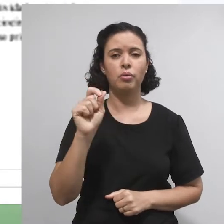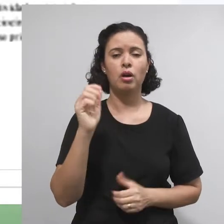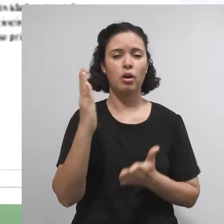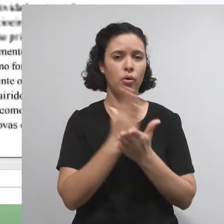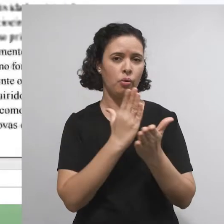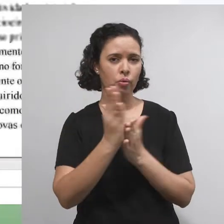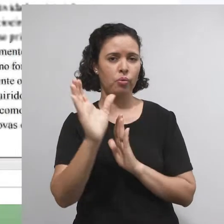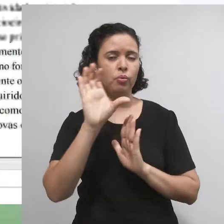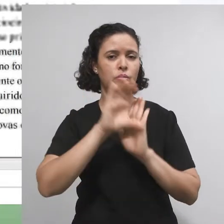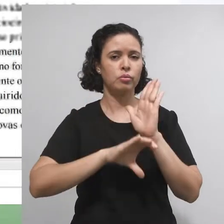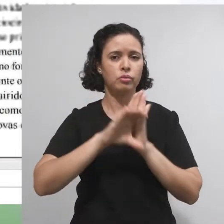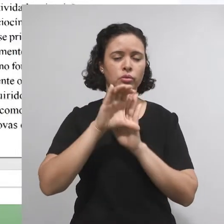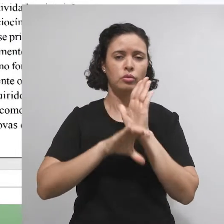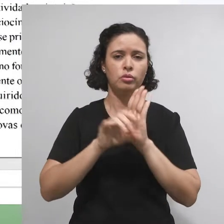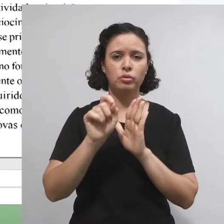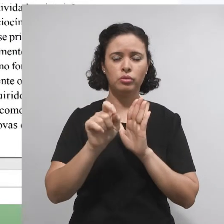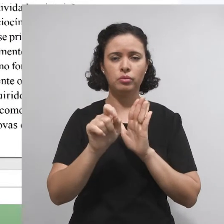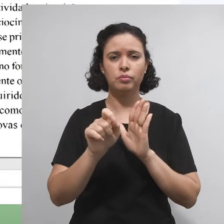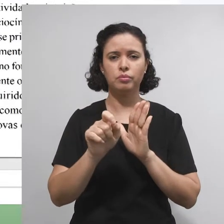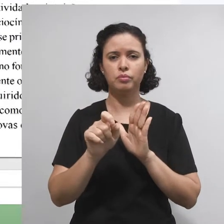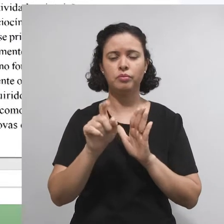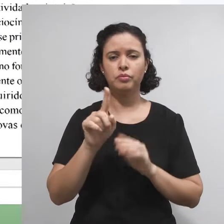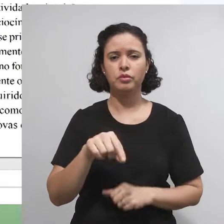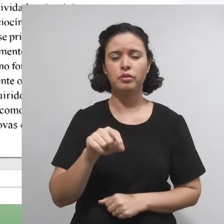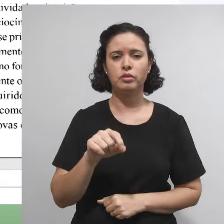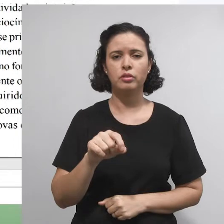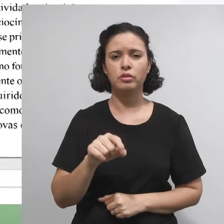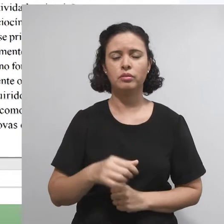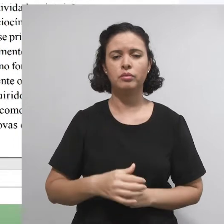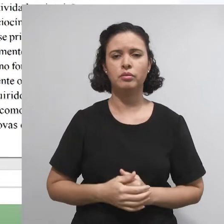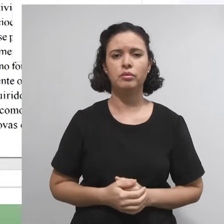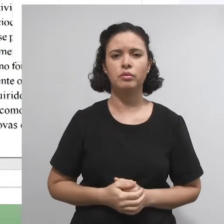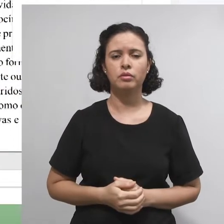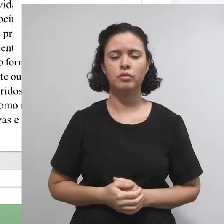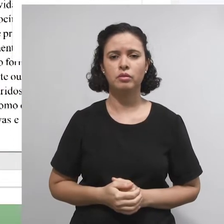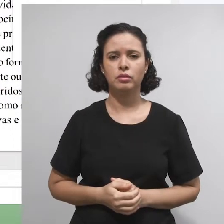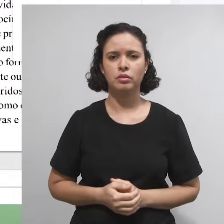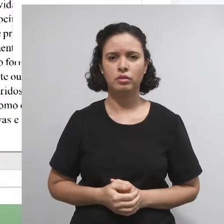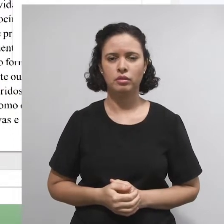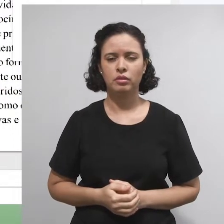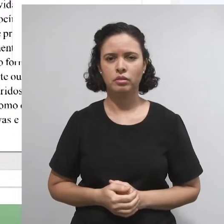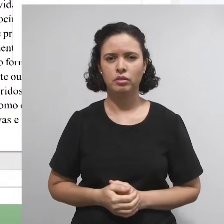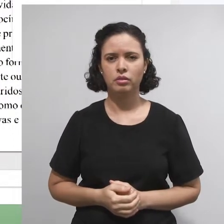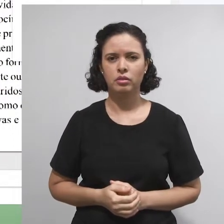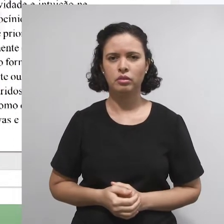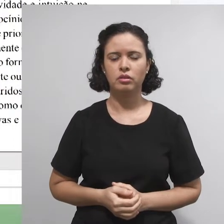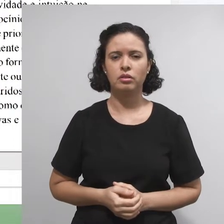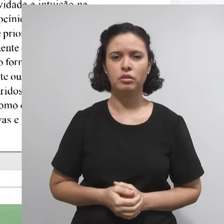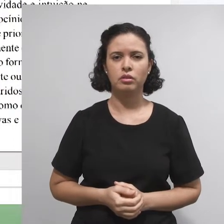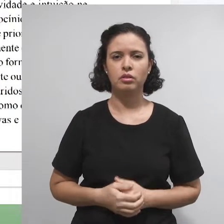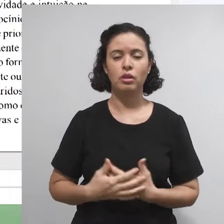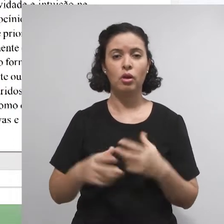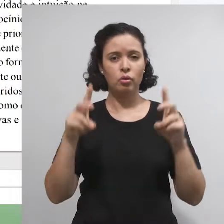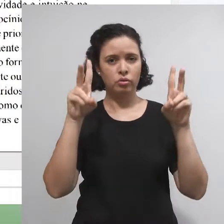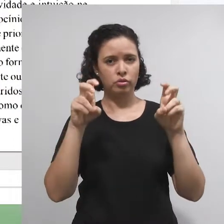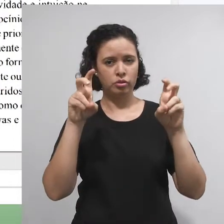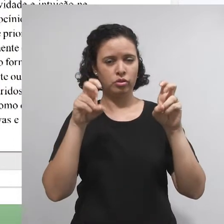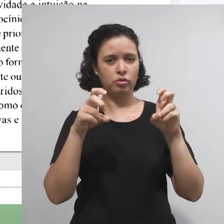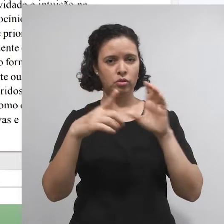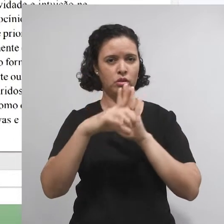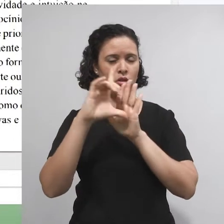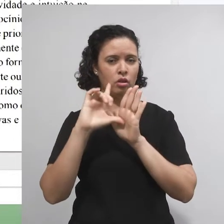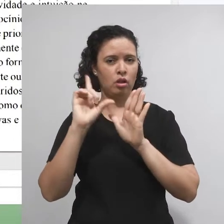alguns currículos que são alguns currículos a serem, lembra, o título anterior são